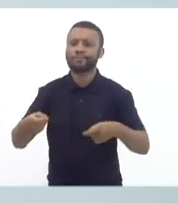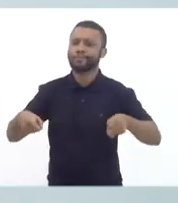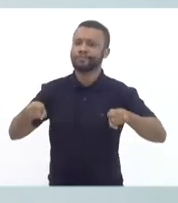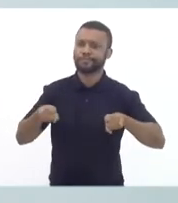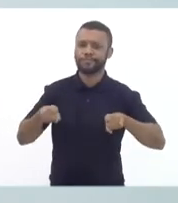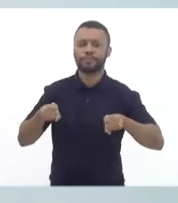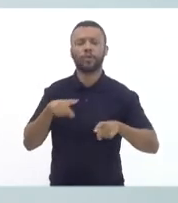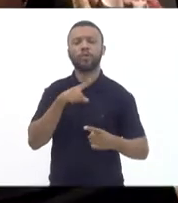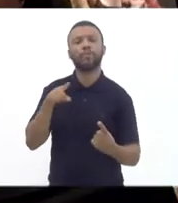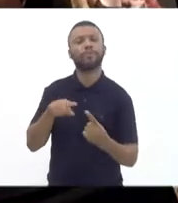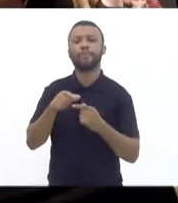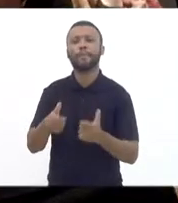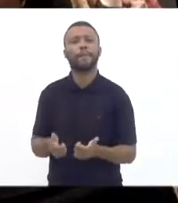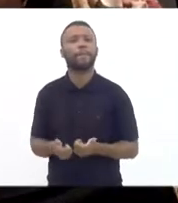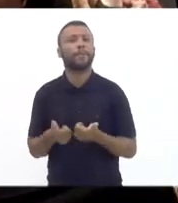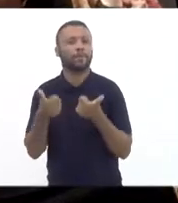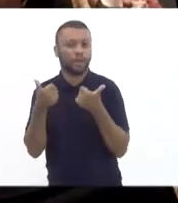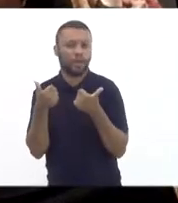melhorar